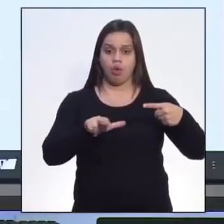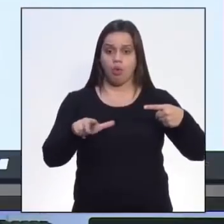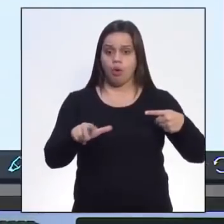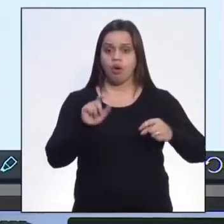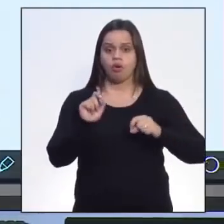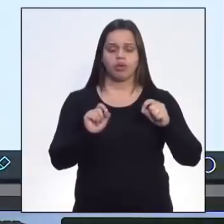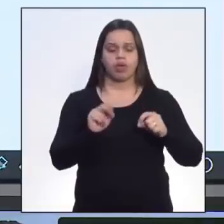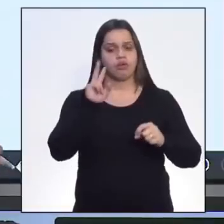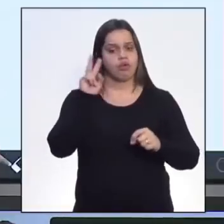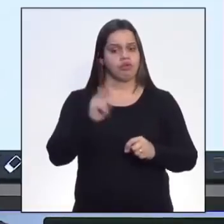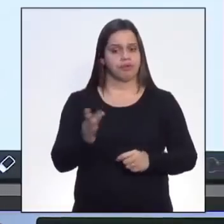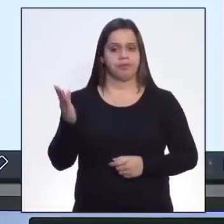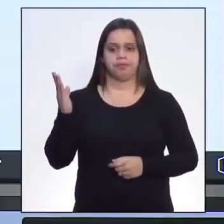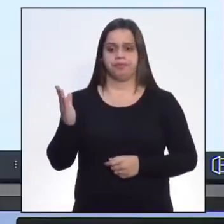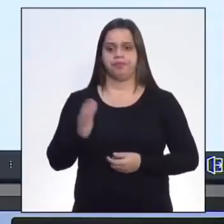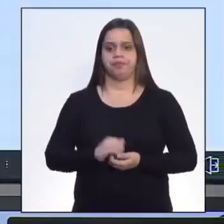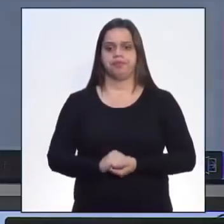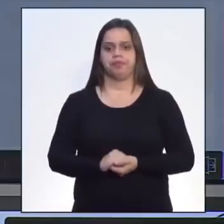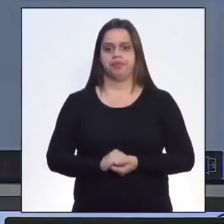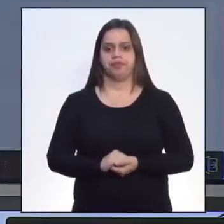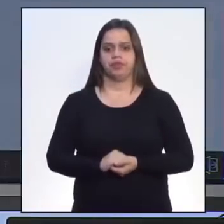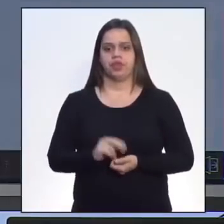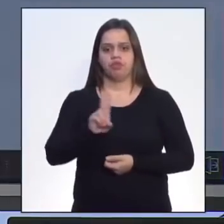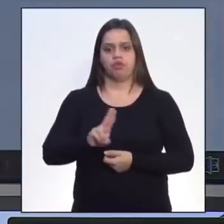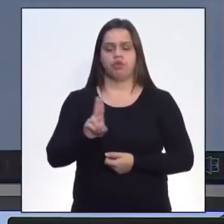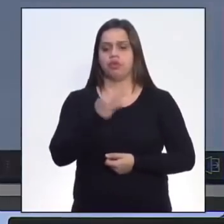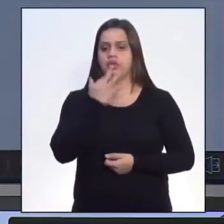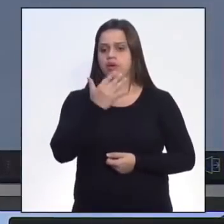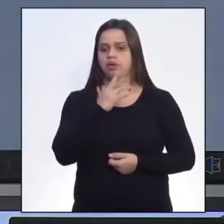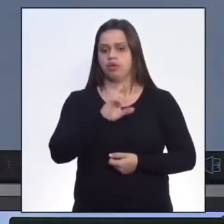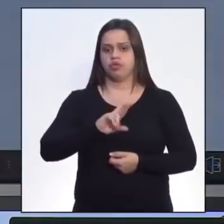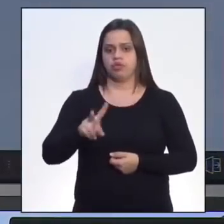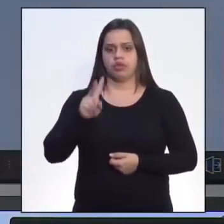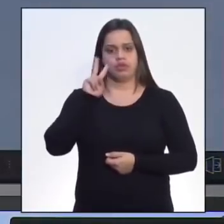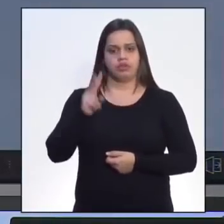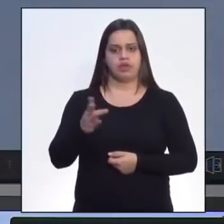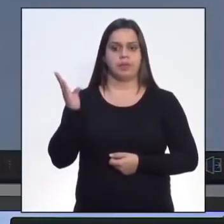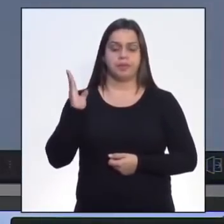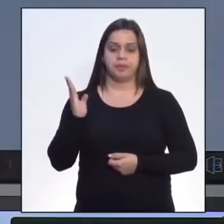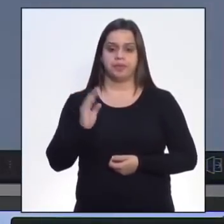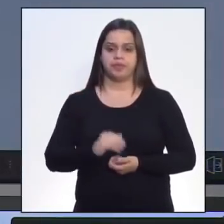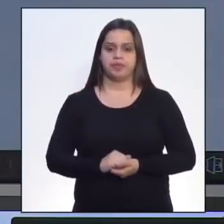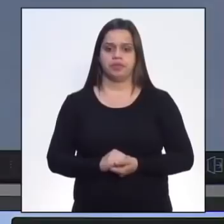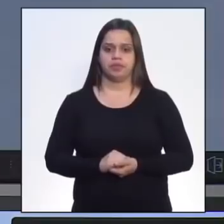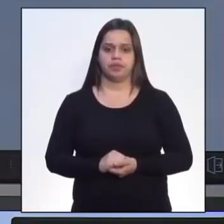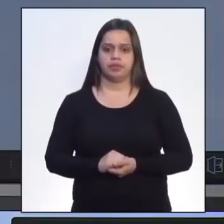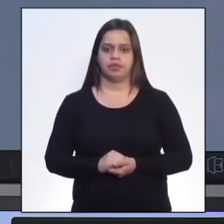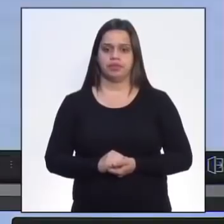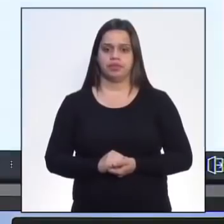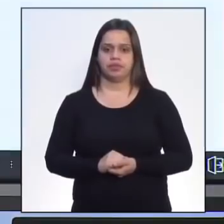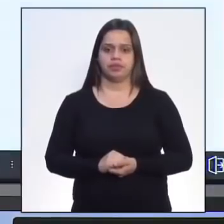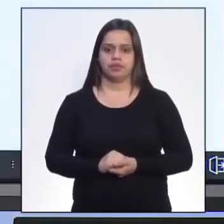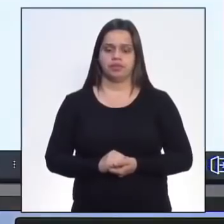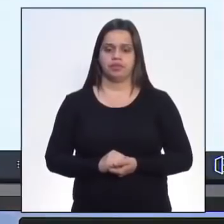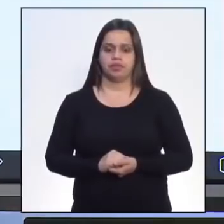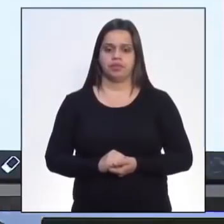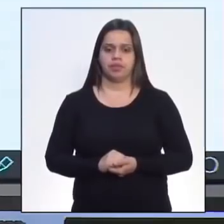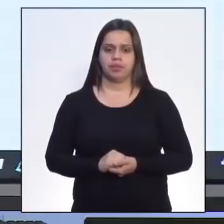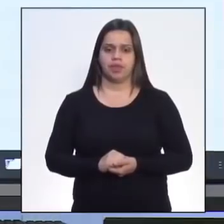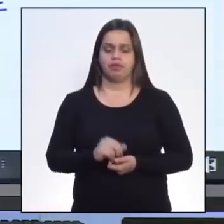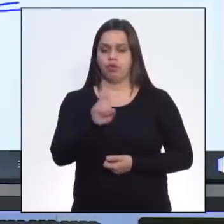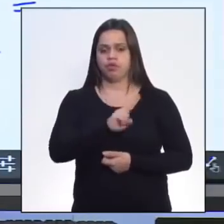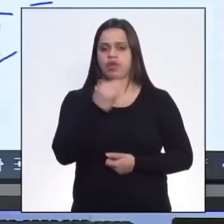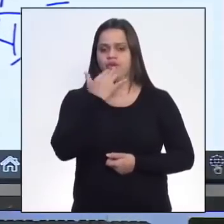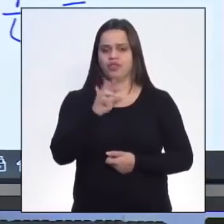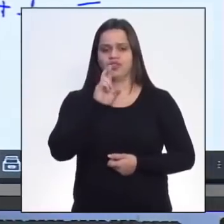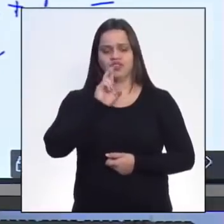caso, que eu vou até colocar com uma cor diferente? Você sabe, Jonas? Eu sei que você sabe como é que faz, porque se não souber também o negócio está feio. Mas